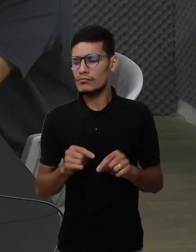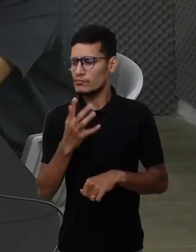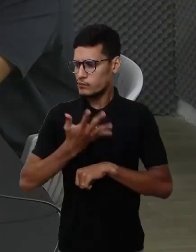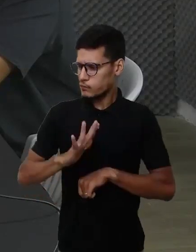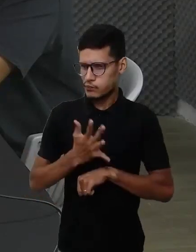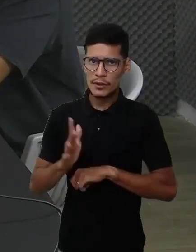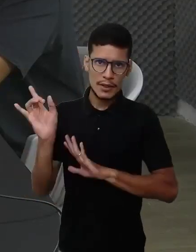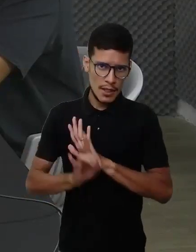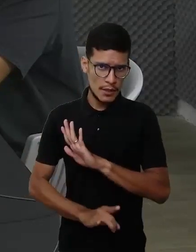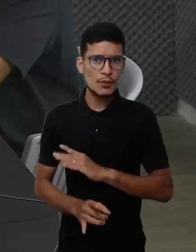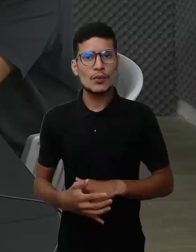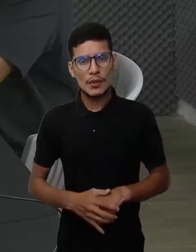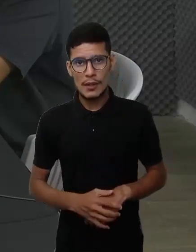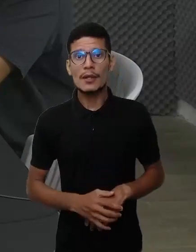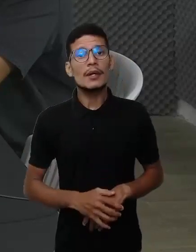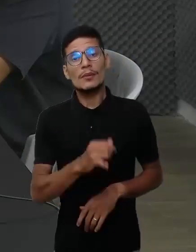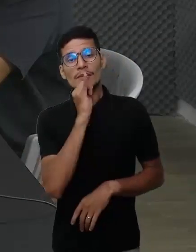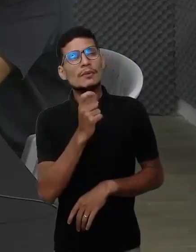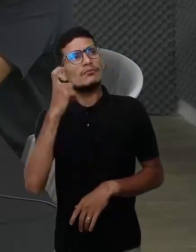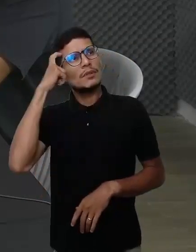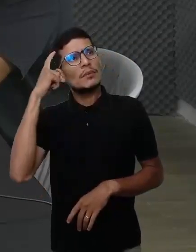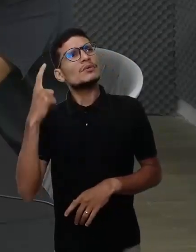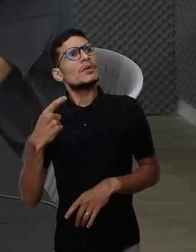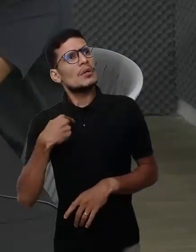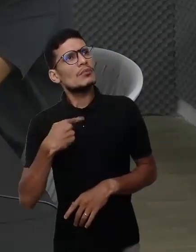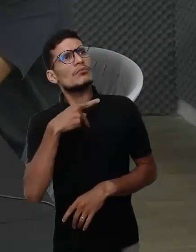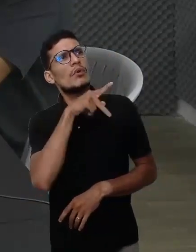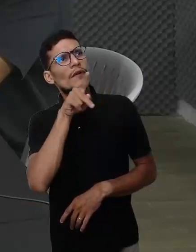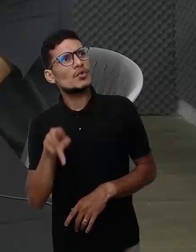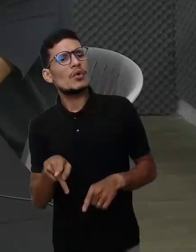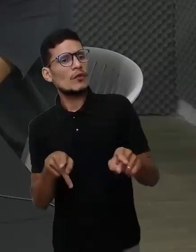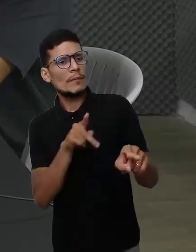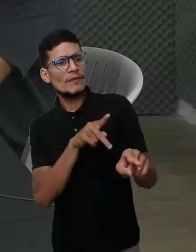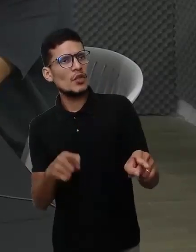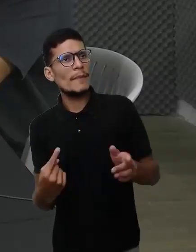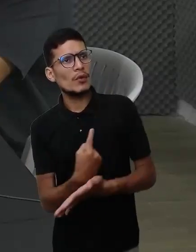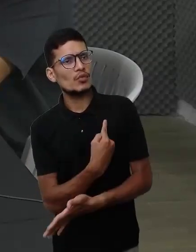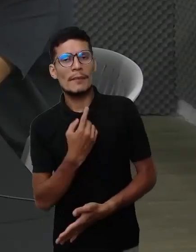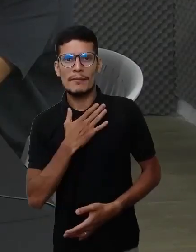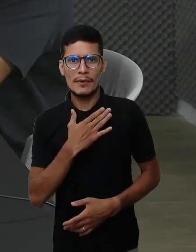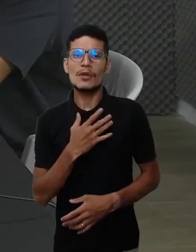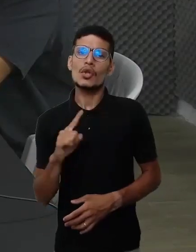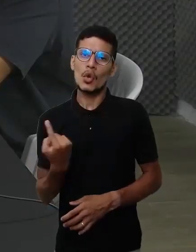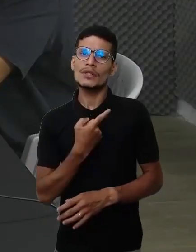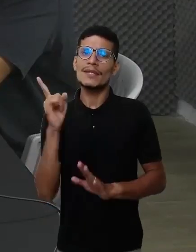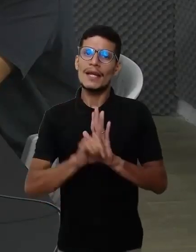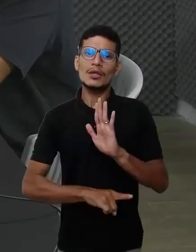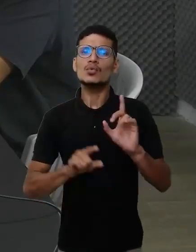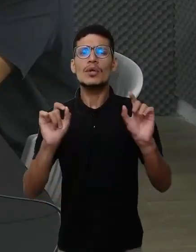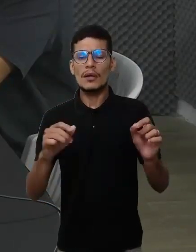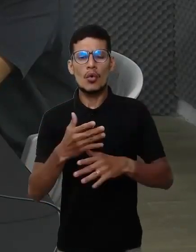um direito. Eu tenho um pensamento, você é um professor, você traz perguntas, e nós temos o direito de fazer com que essa